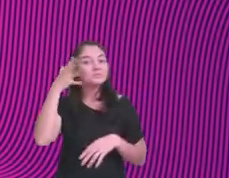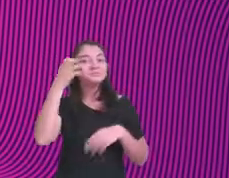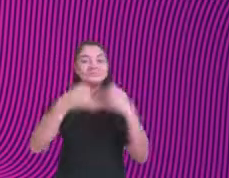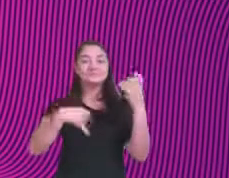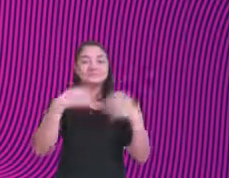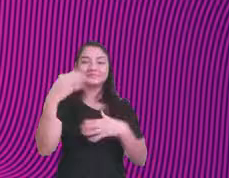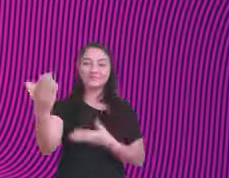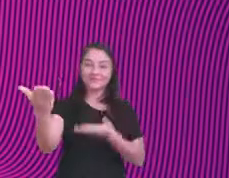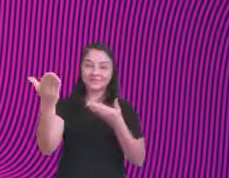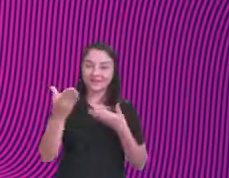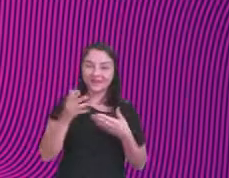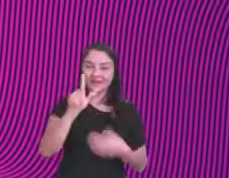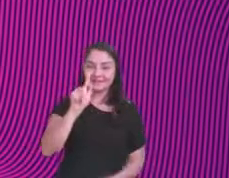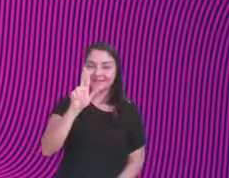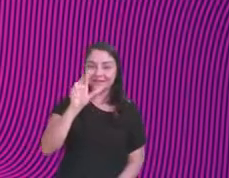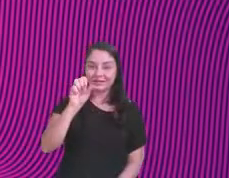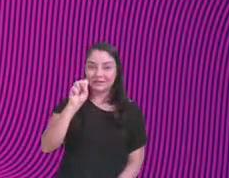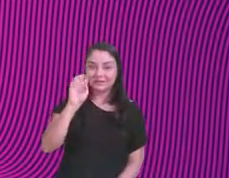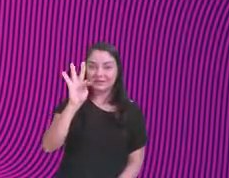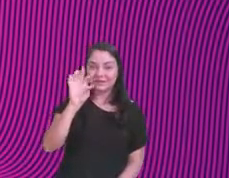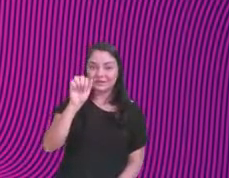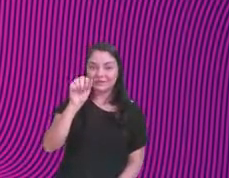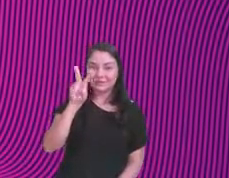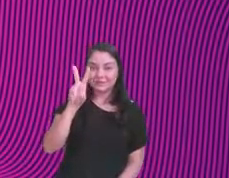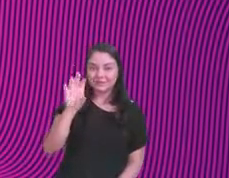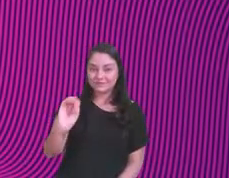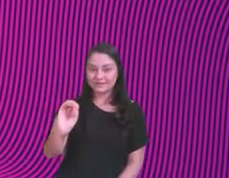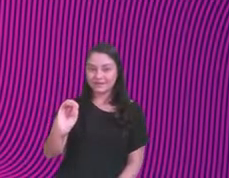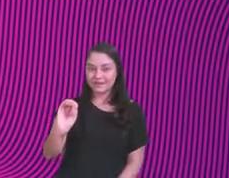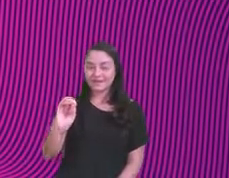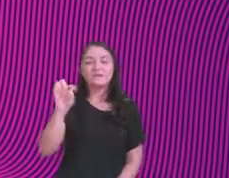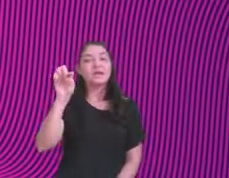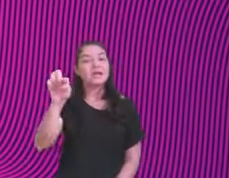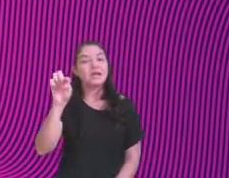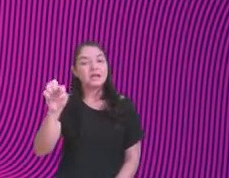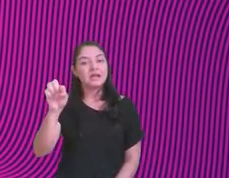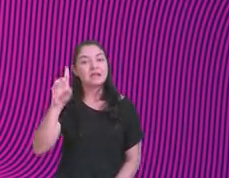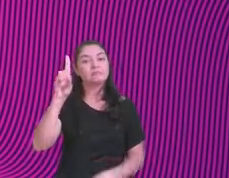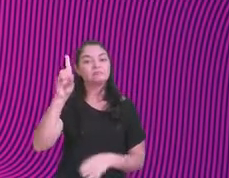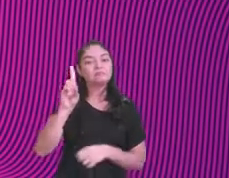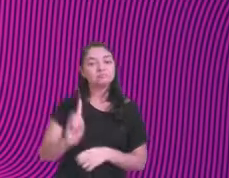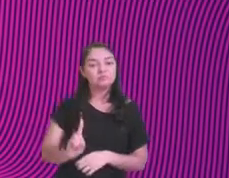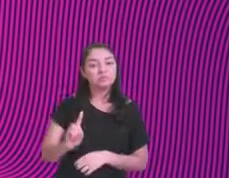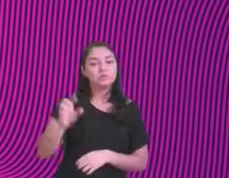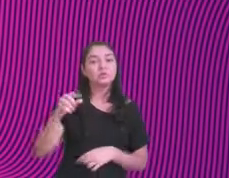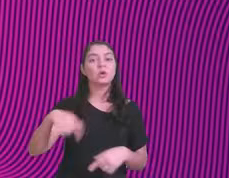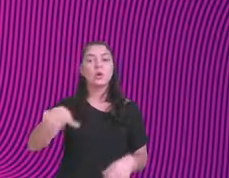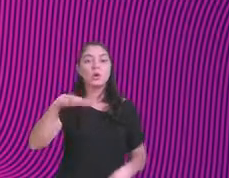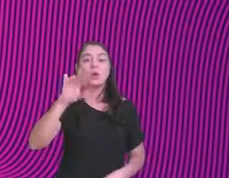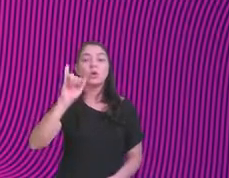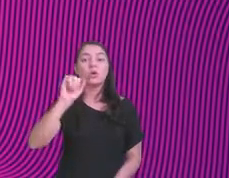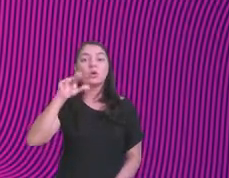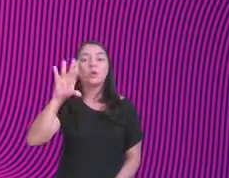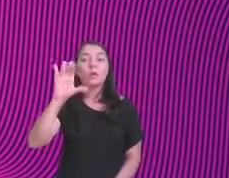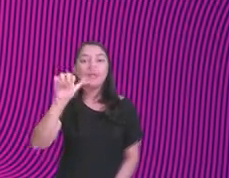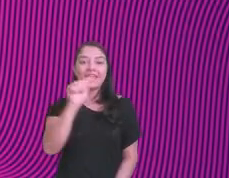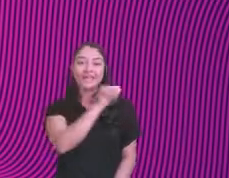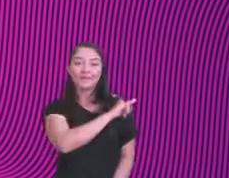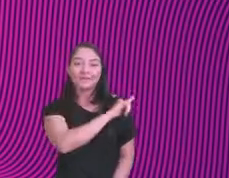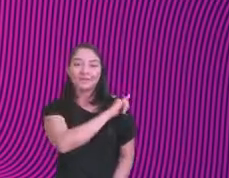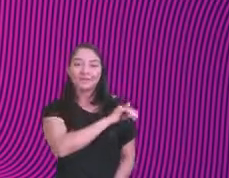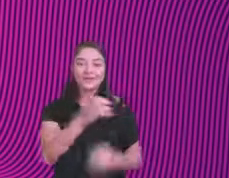Gustavo Gitman. Ele é cirurgião oncológico do Américas Medical City e do INCA. Tudo bem,